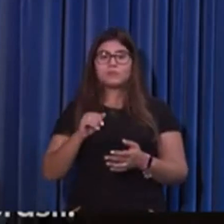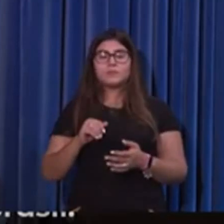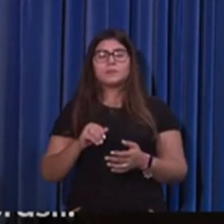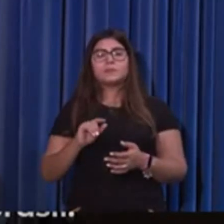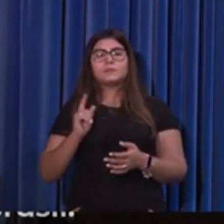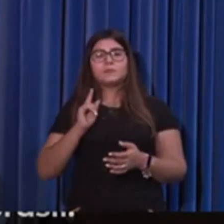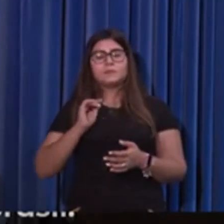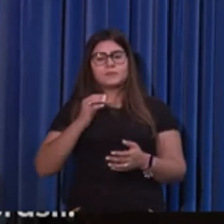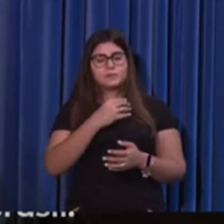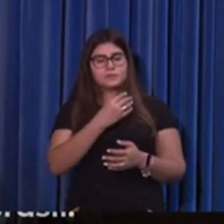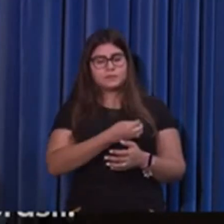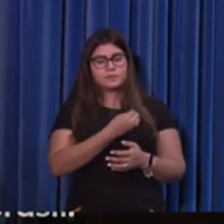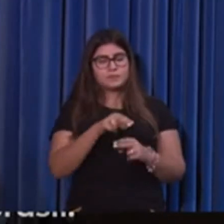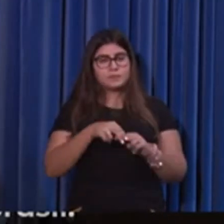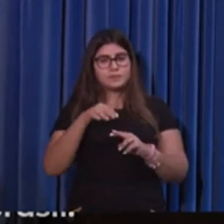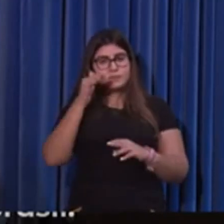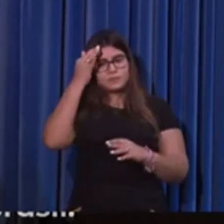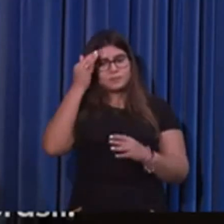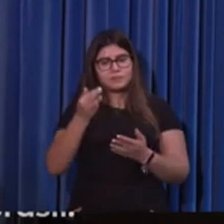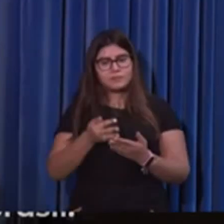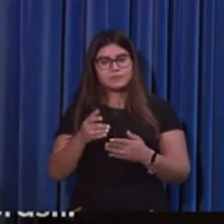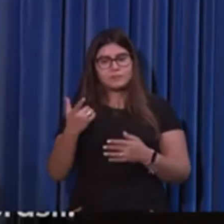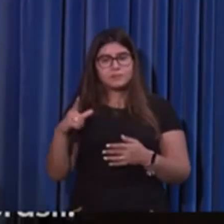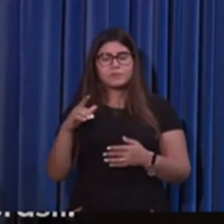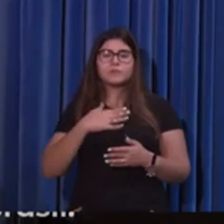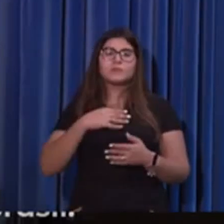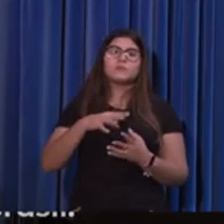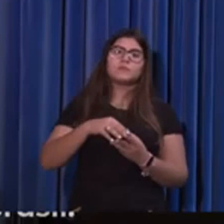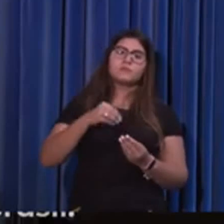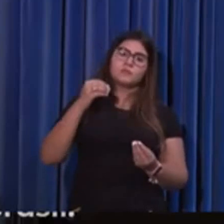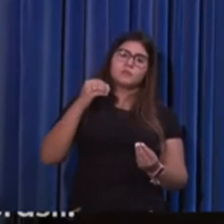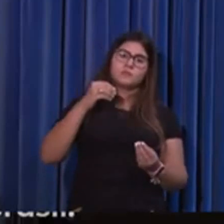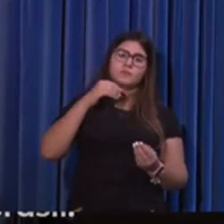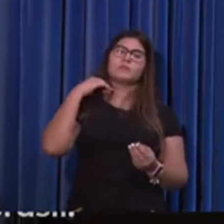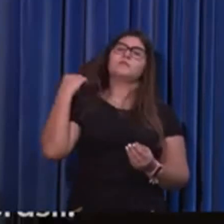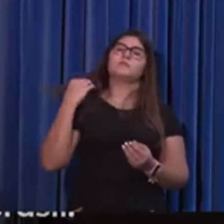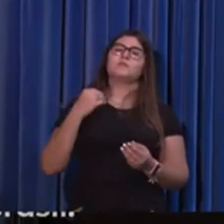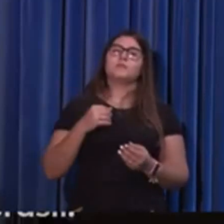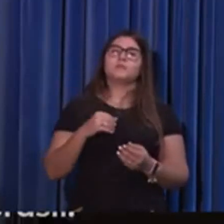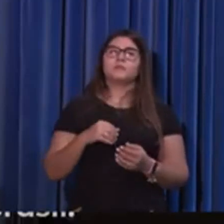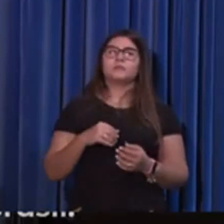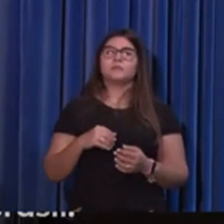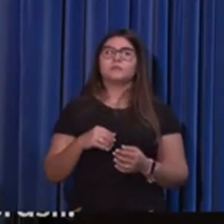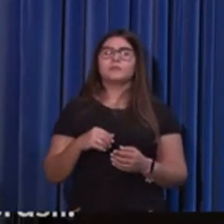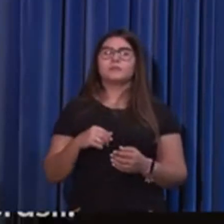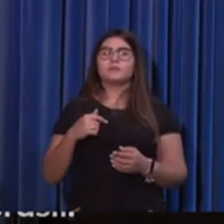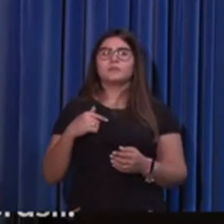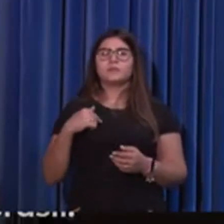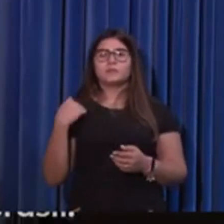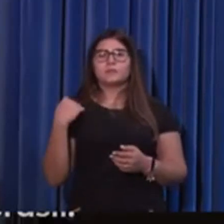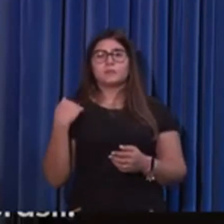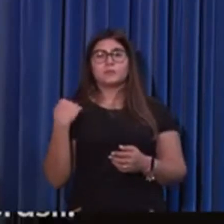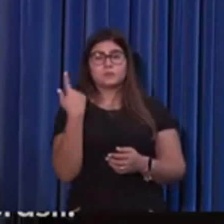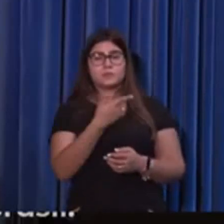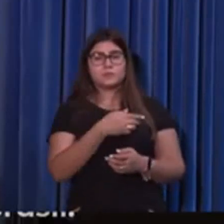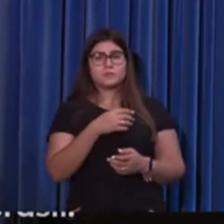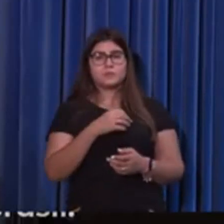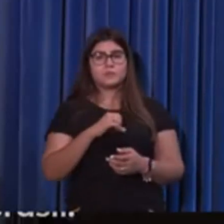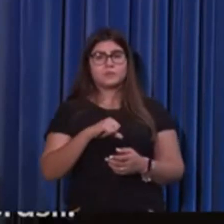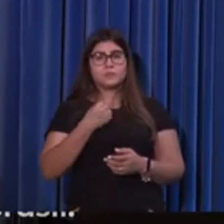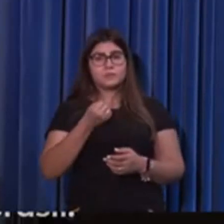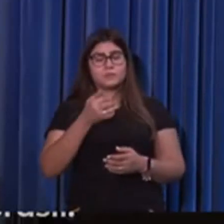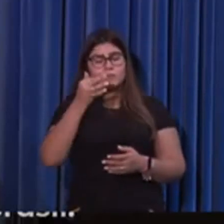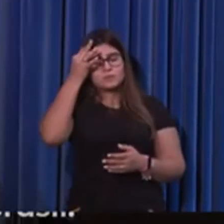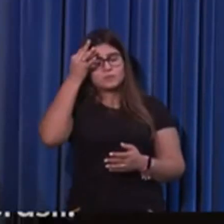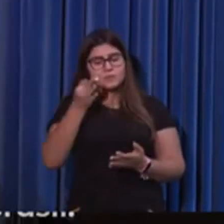alma. Nós, porém, não somos dos que retrocedem para a perdição. Somos, entretanto, da